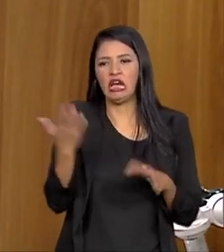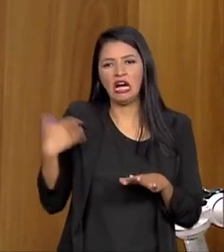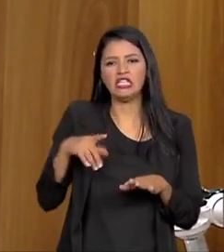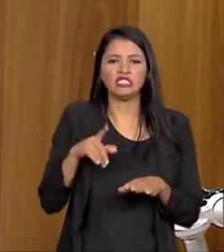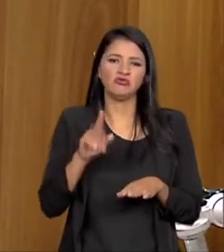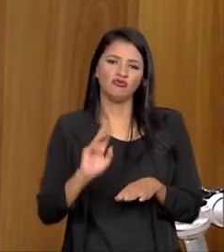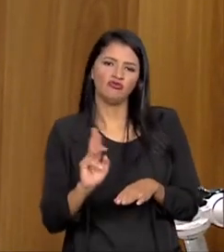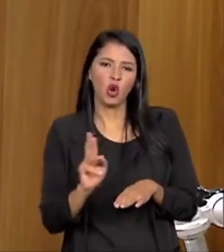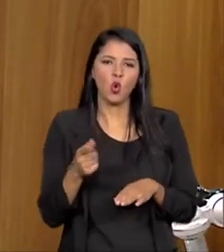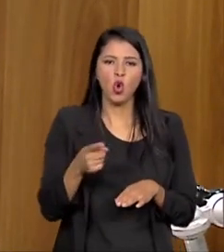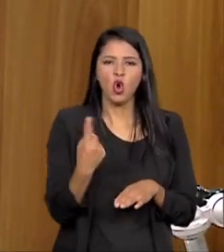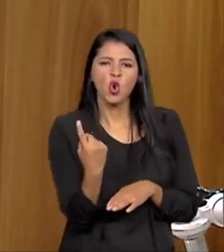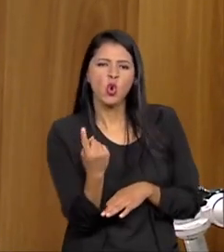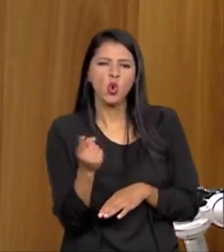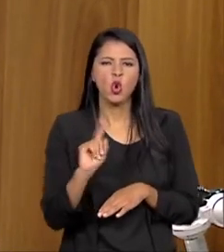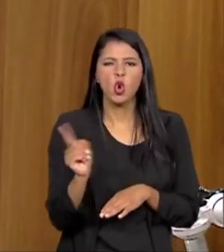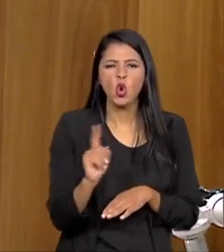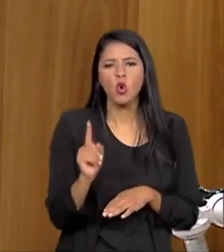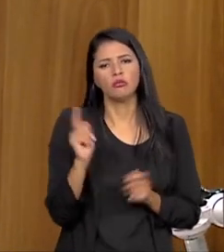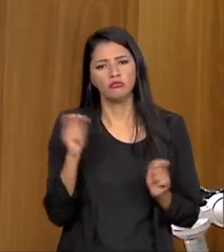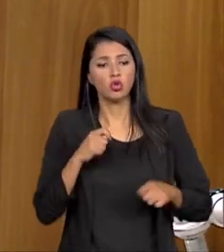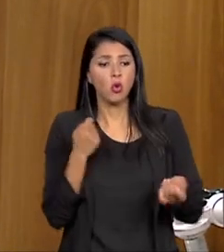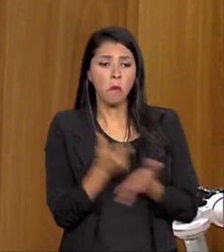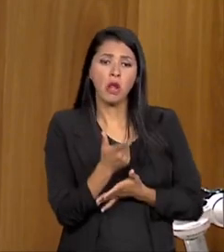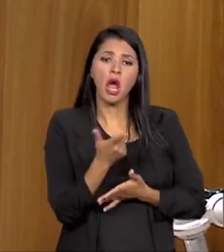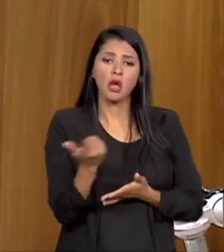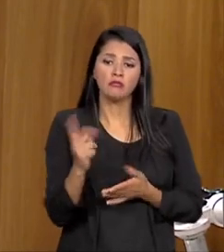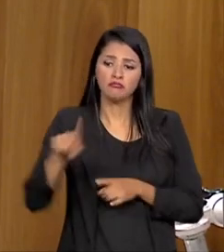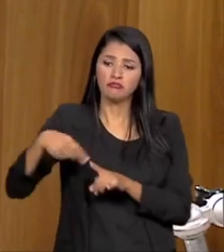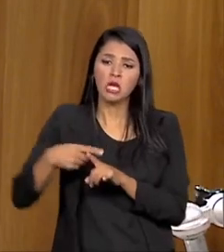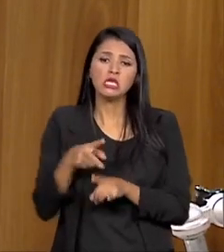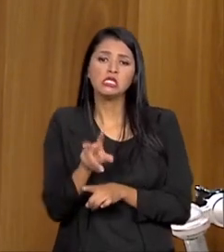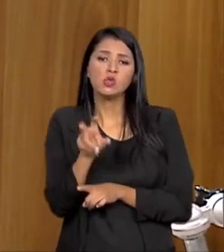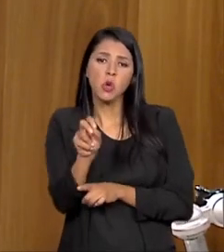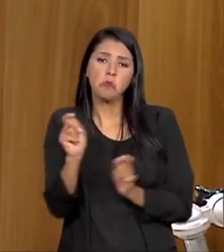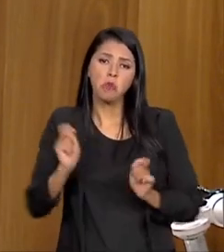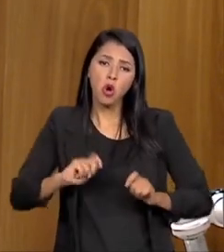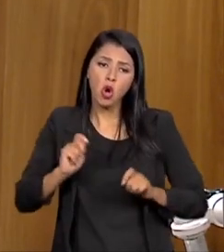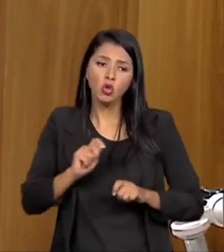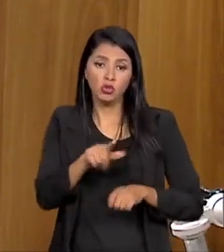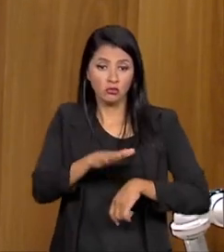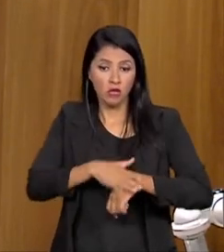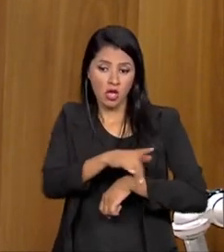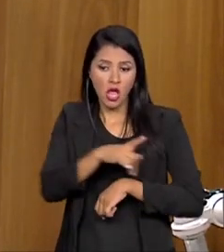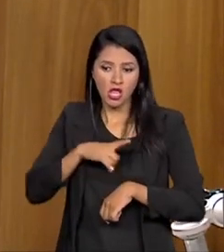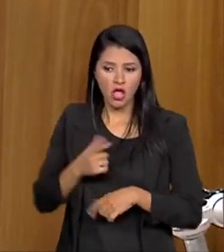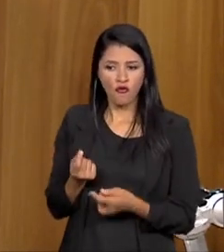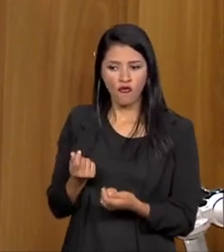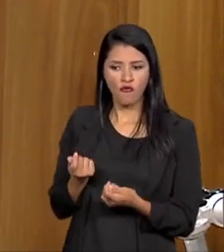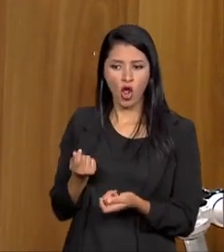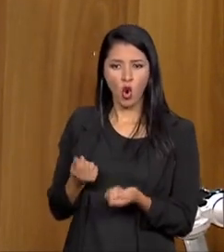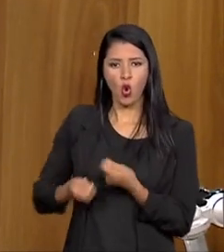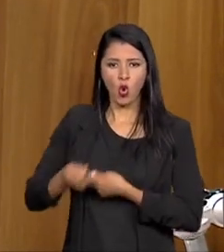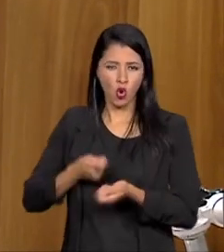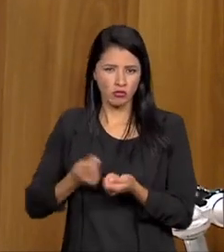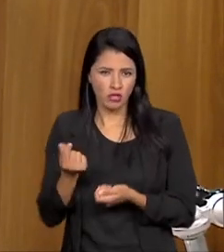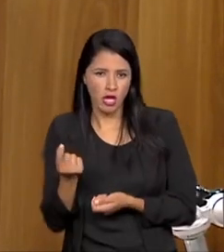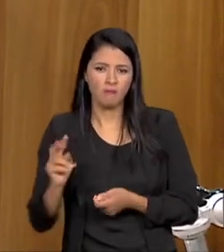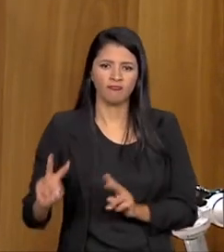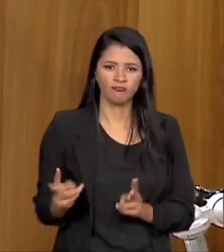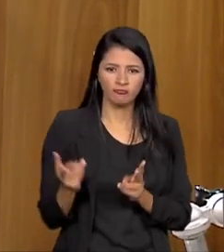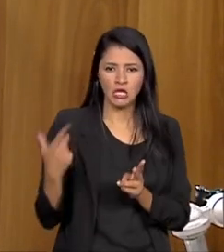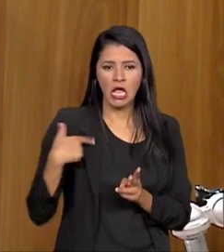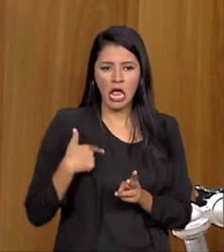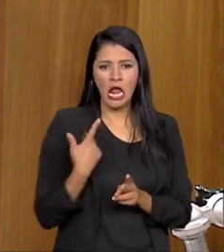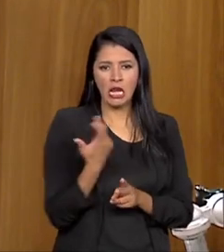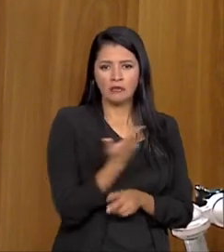eu posso recomprar ela e colocar mais 50 centavos e quando essa embalagem Valor Econômico ela sai